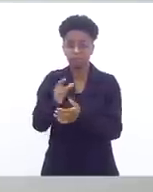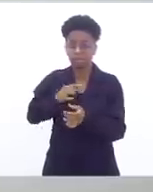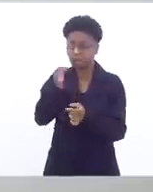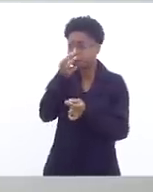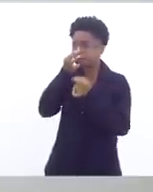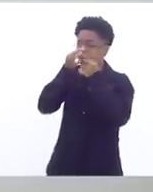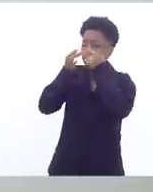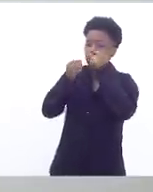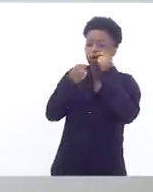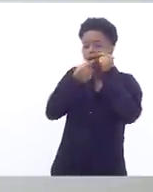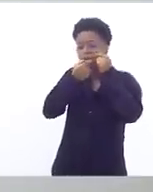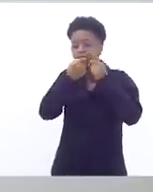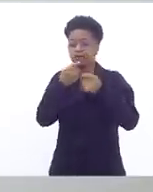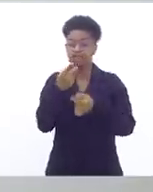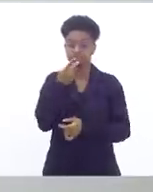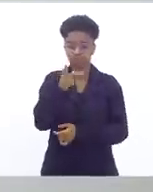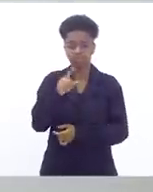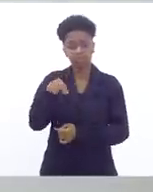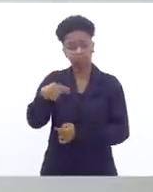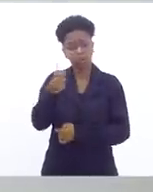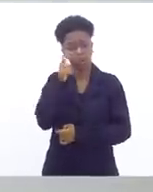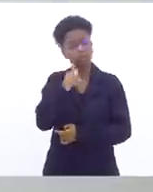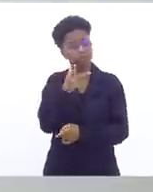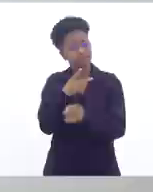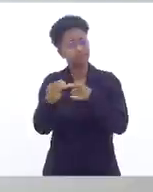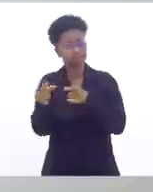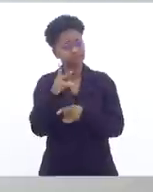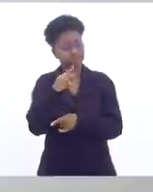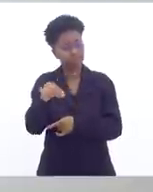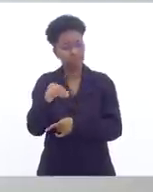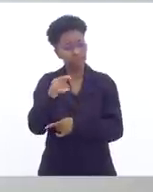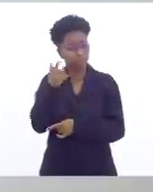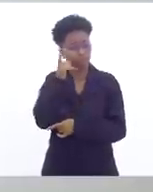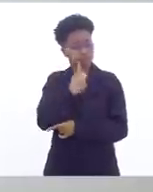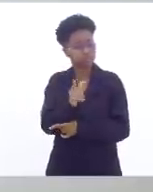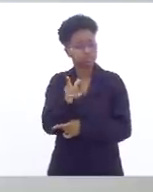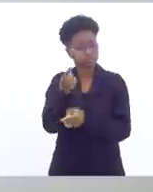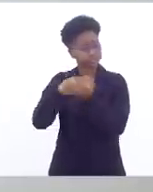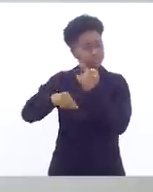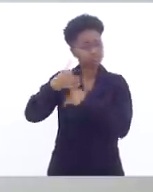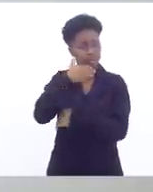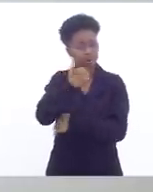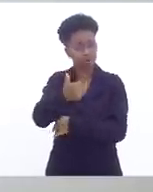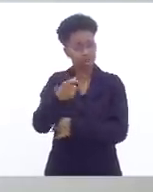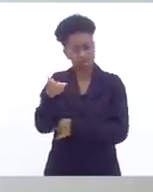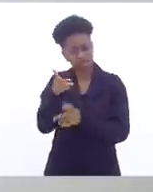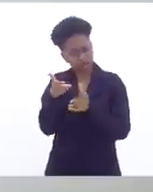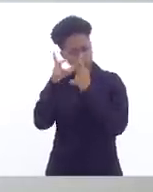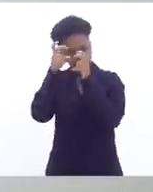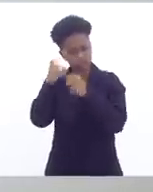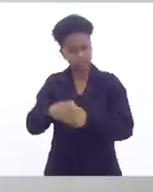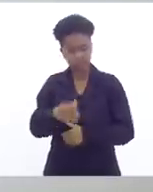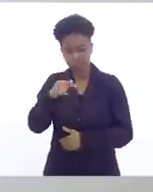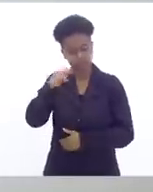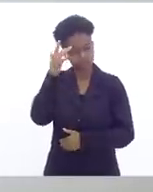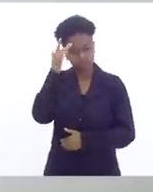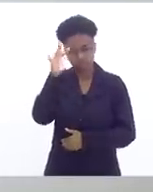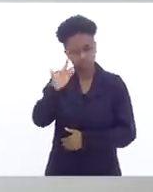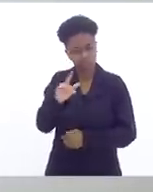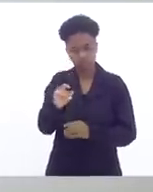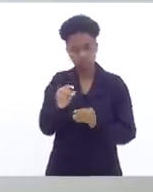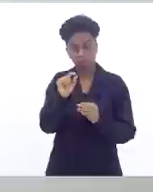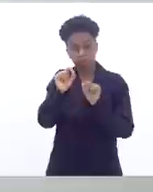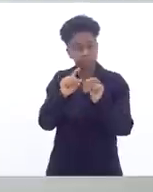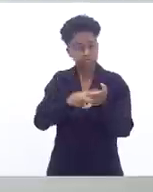e dizendo que ele ia sair dali não ele vai sair ele é forte sempre tem noção do que é isso de